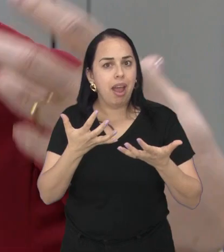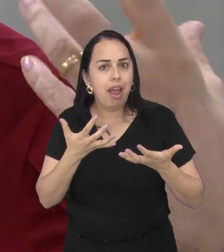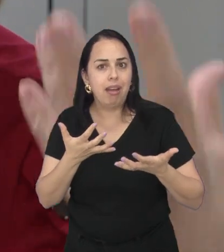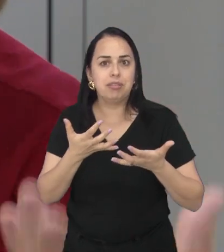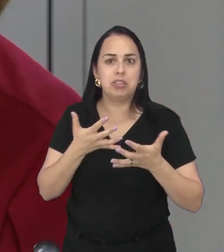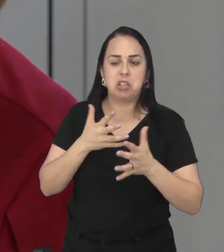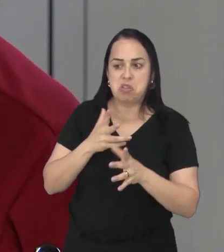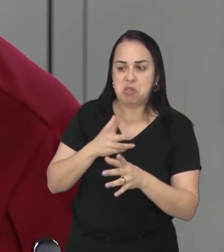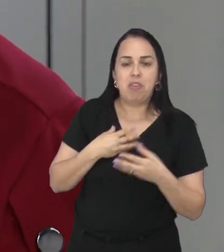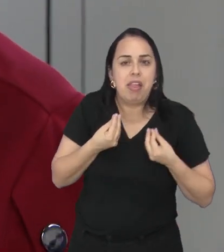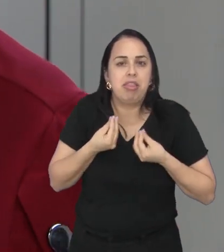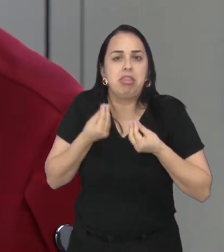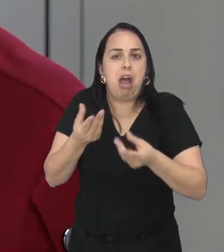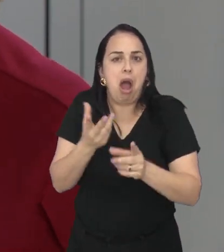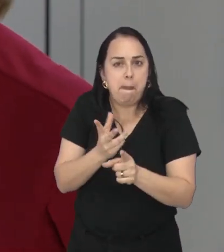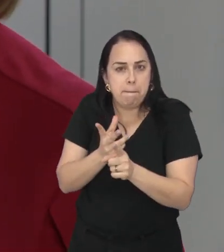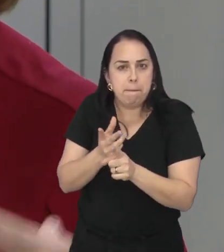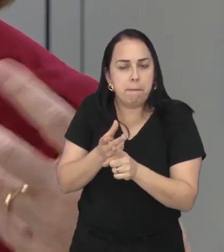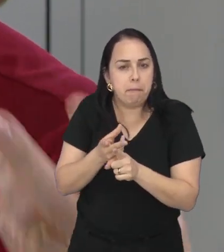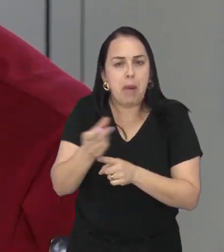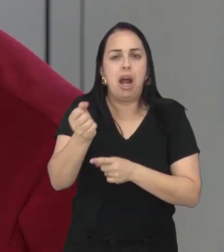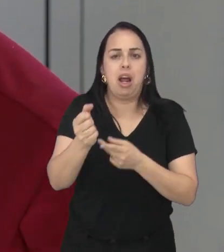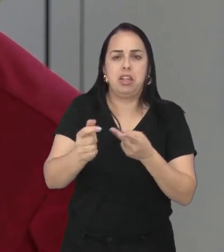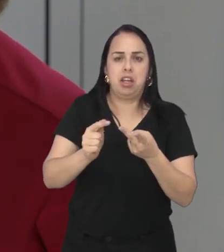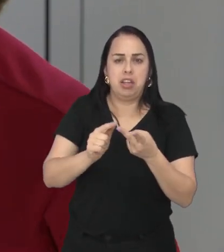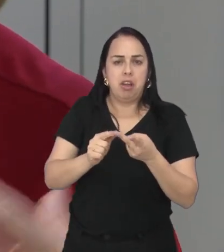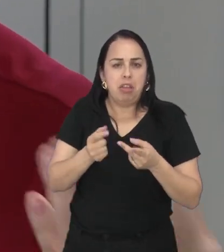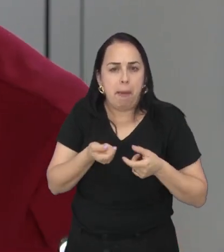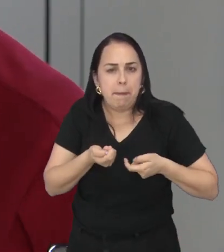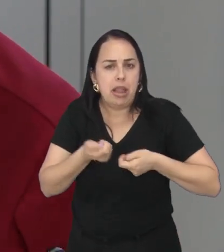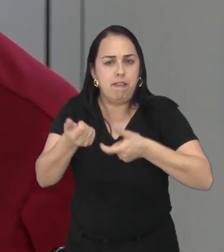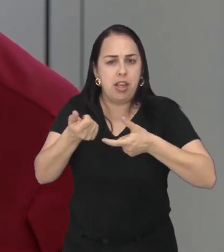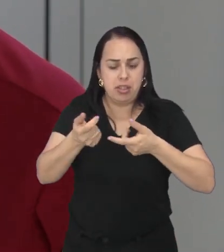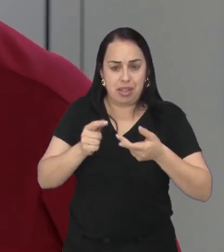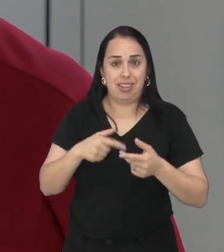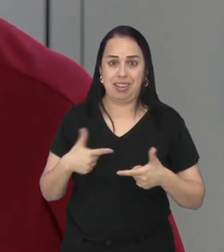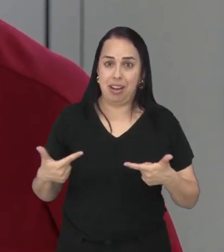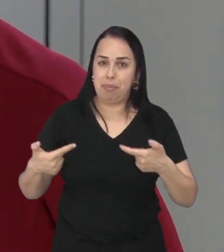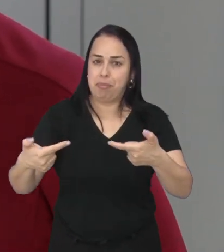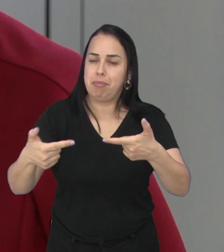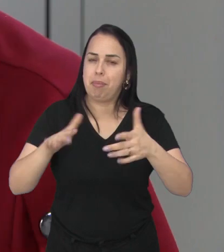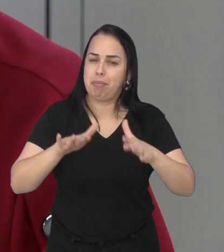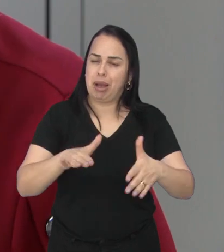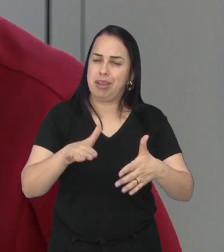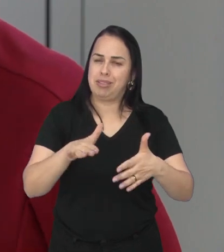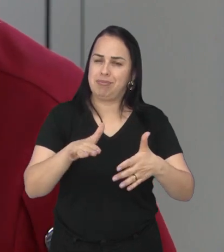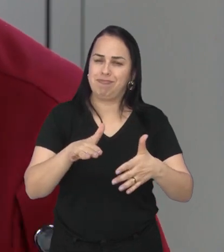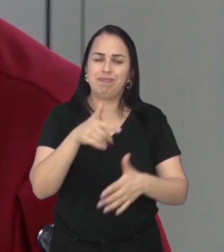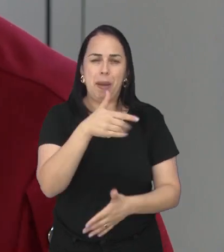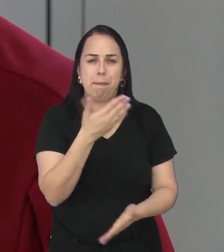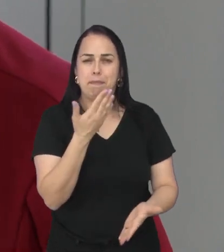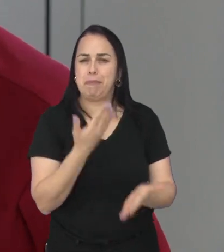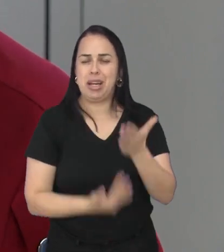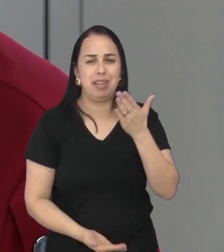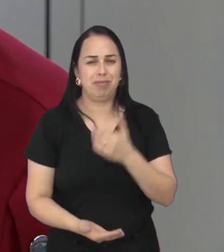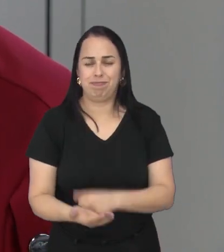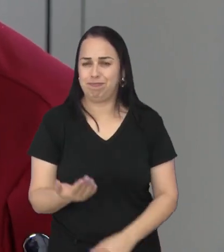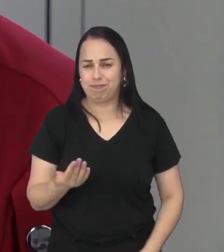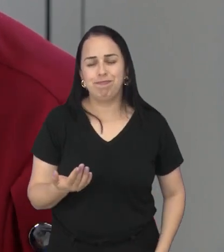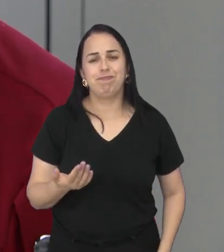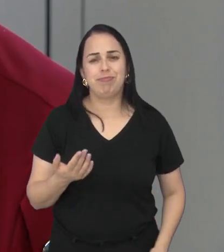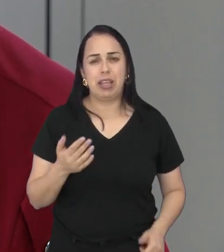vislumbrado que o exército teria algum benefício se ganhasse a guerra, de como de fato ganhou, mas ele perdeu muito, ele